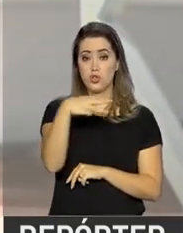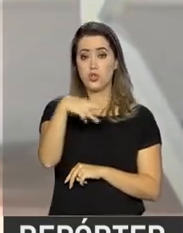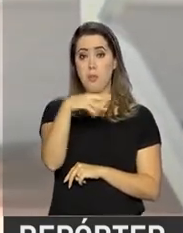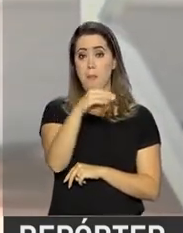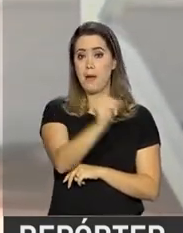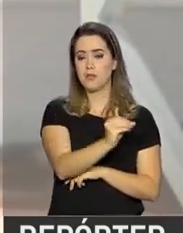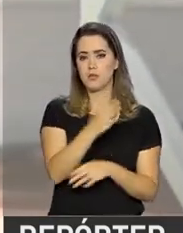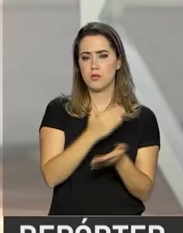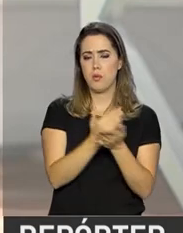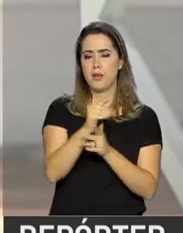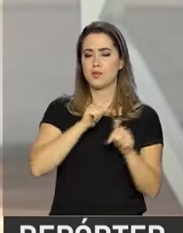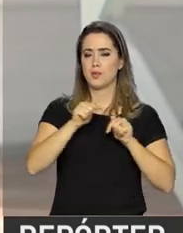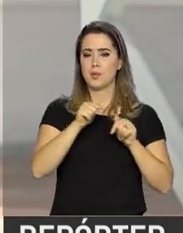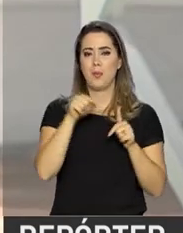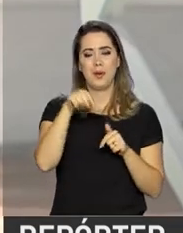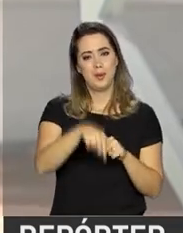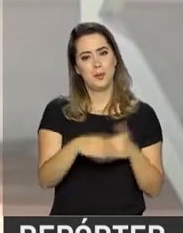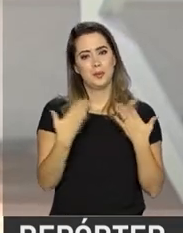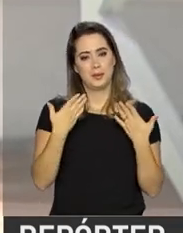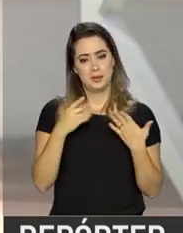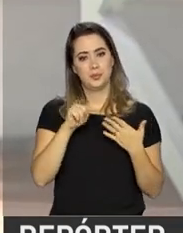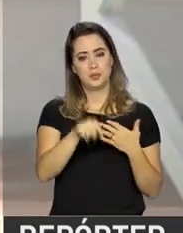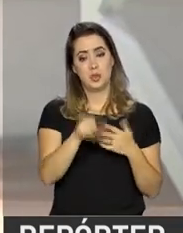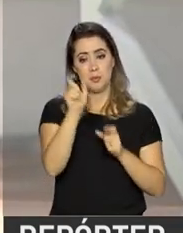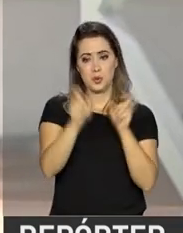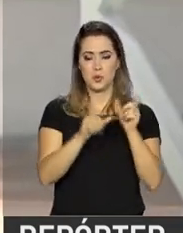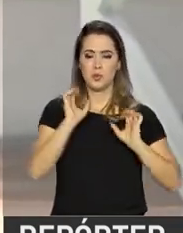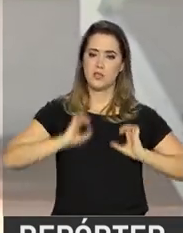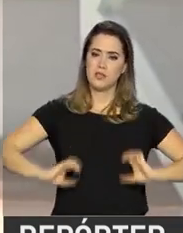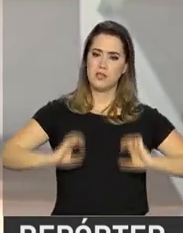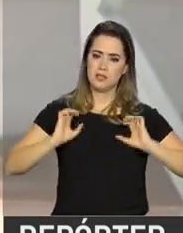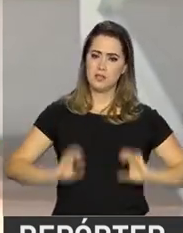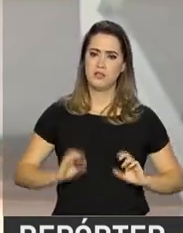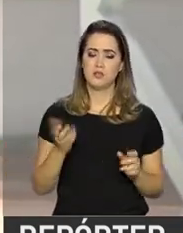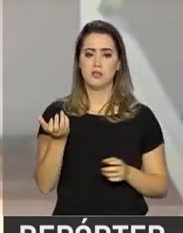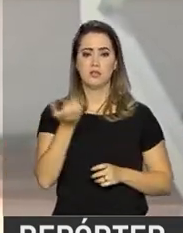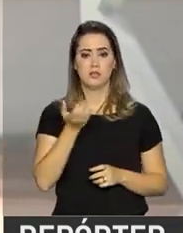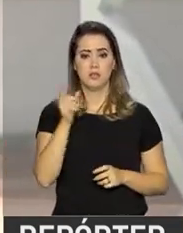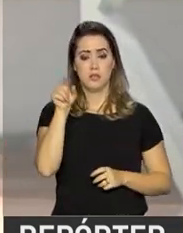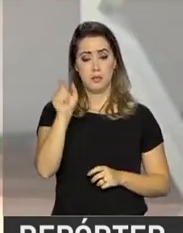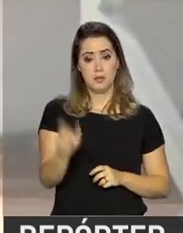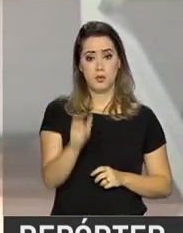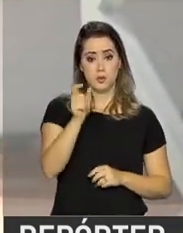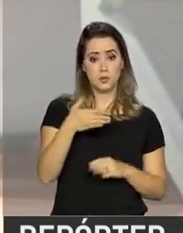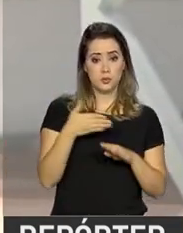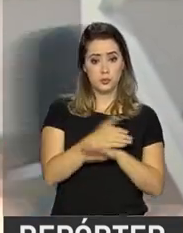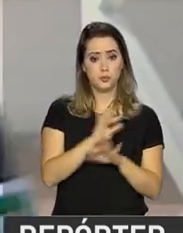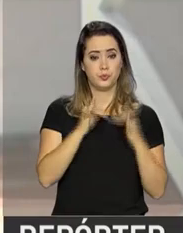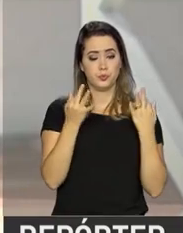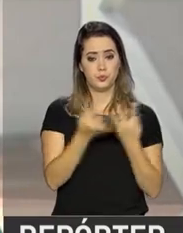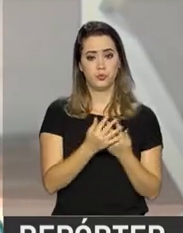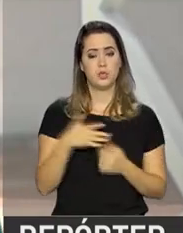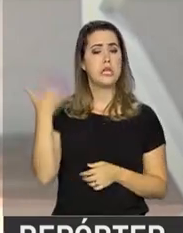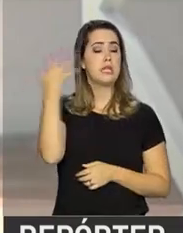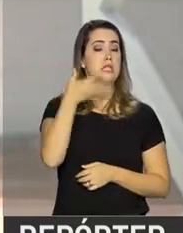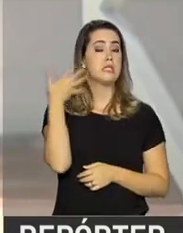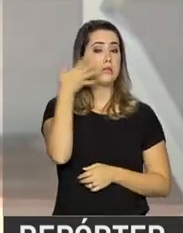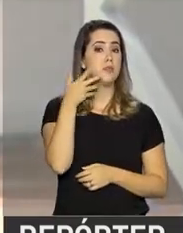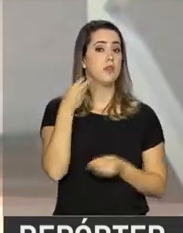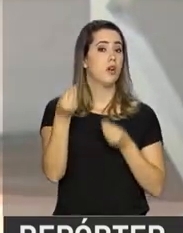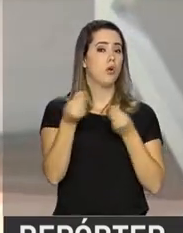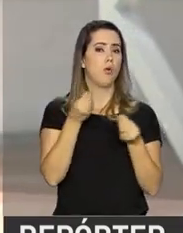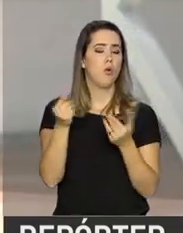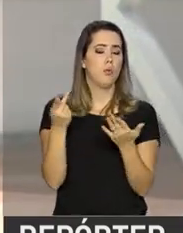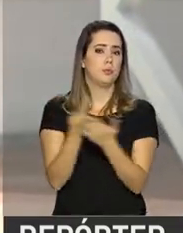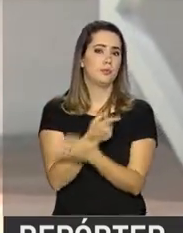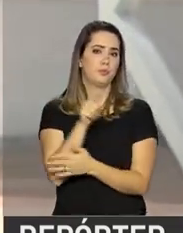aqui no mané garrincha para o cidadão e para o para o participante do fórum explica pra gente um pouco mais o